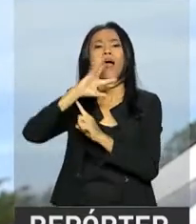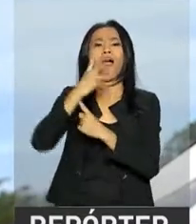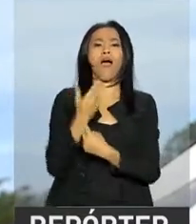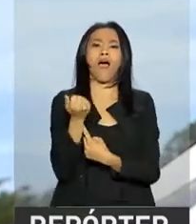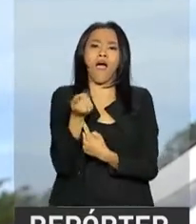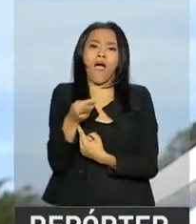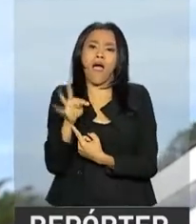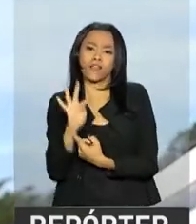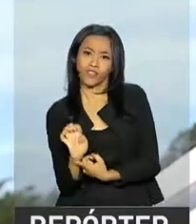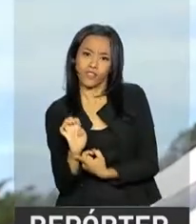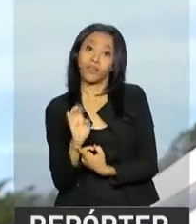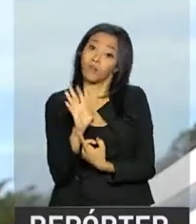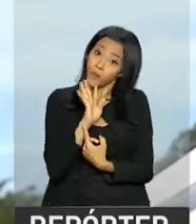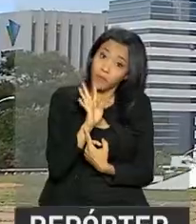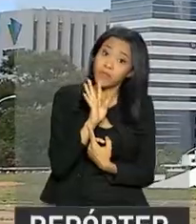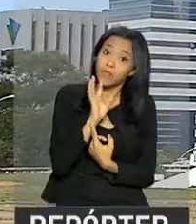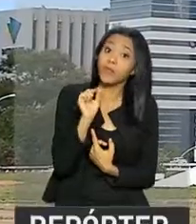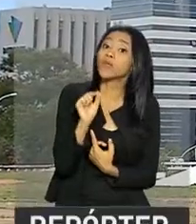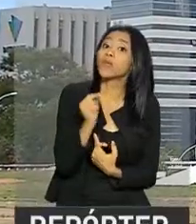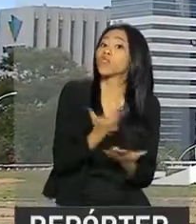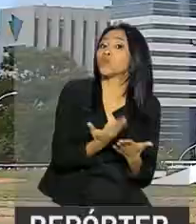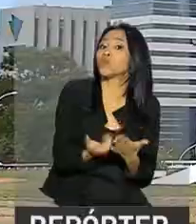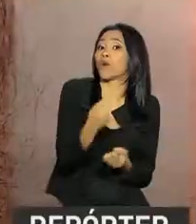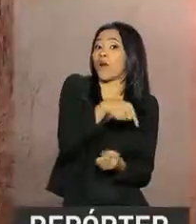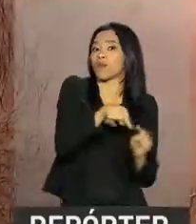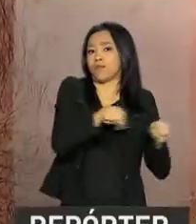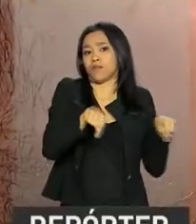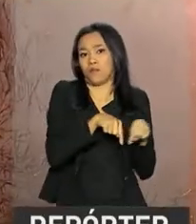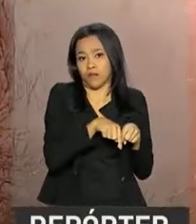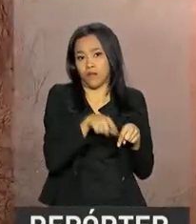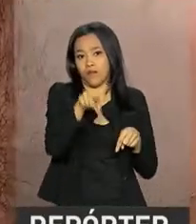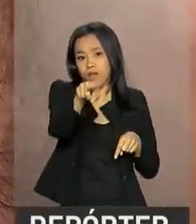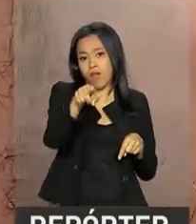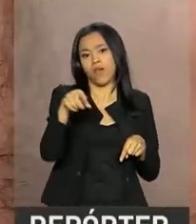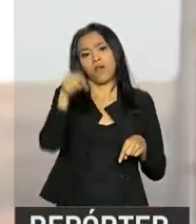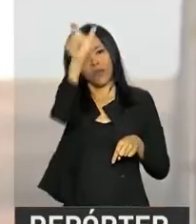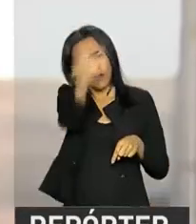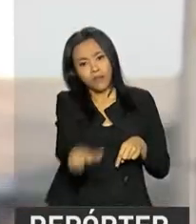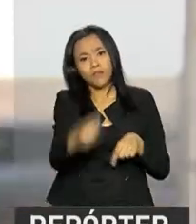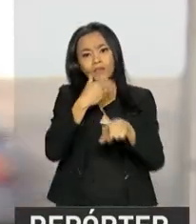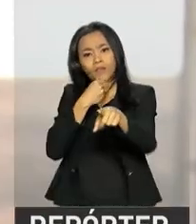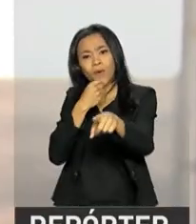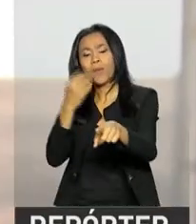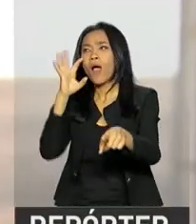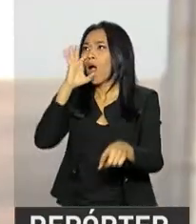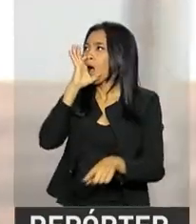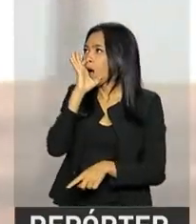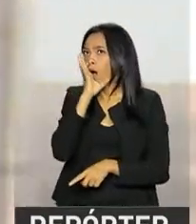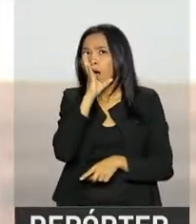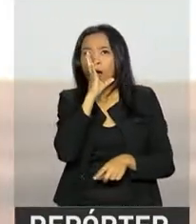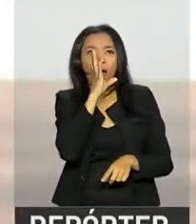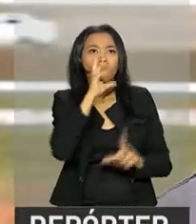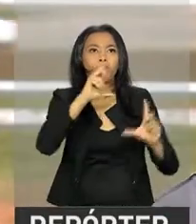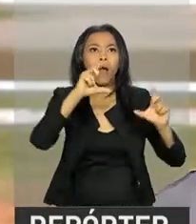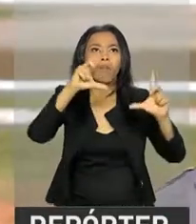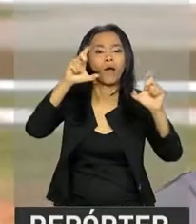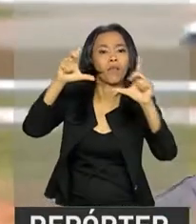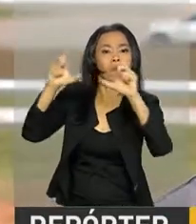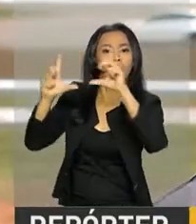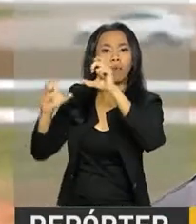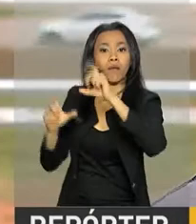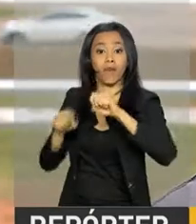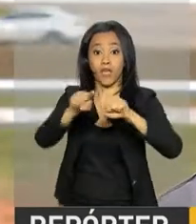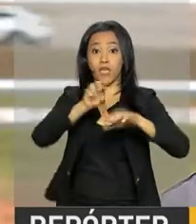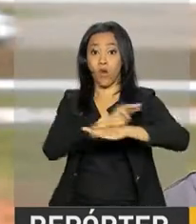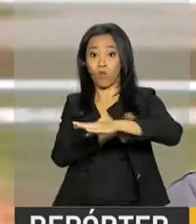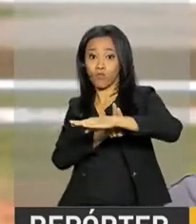perto conhecer o que ele já fez também a beleza que esse brasiliense não se cansa de fotografar que um museu a céu aberto